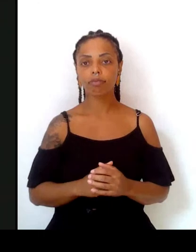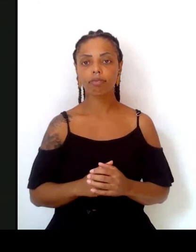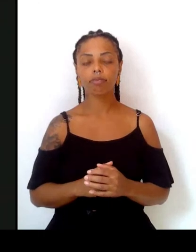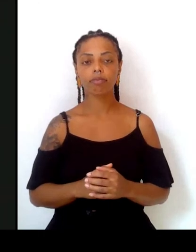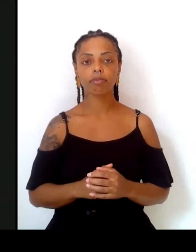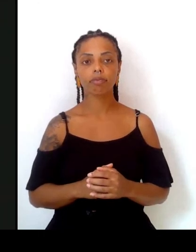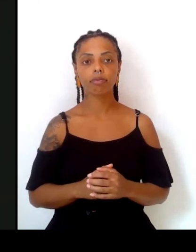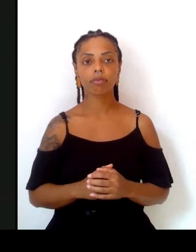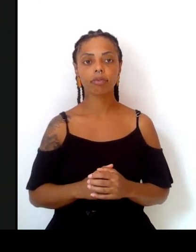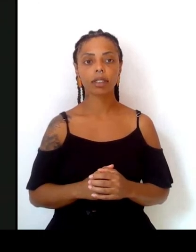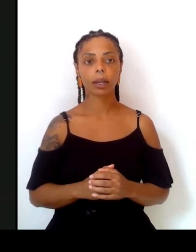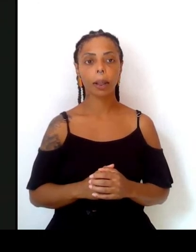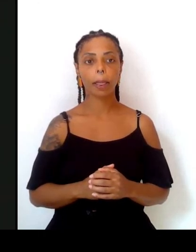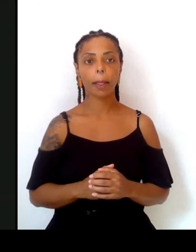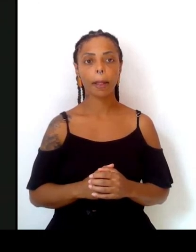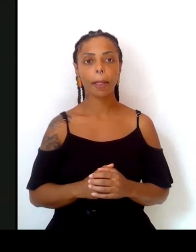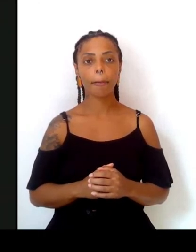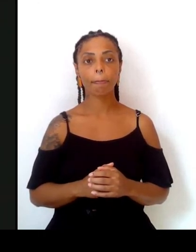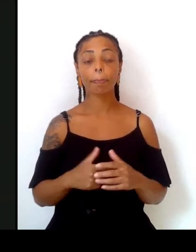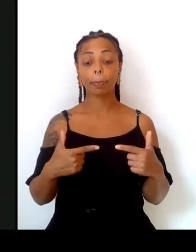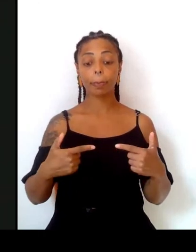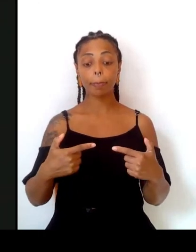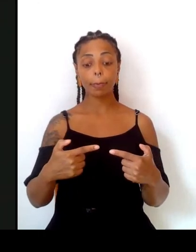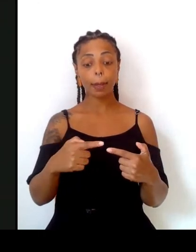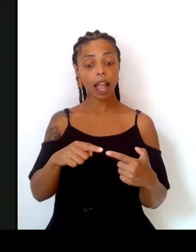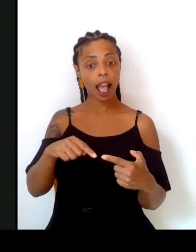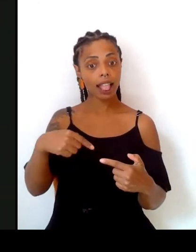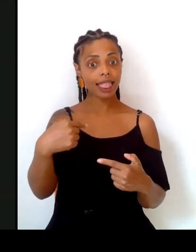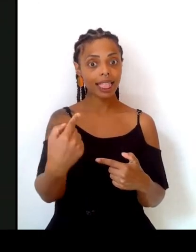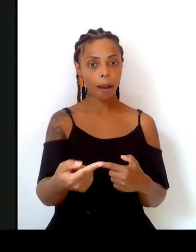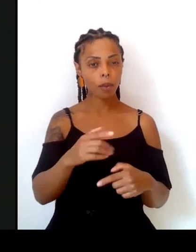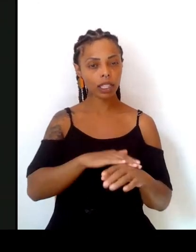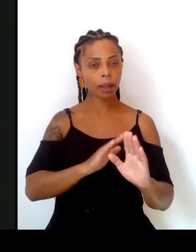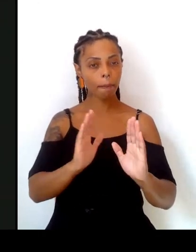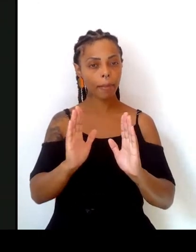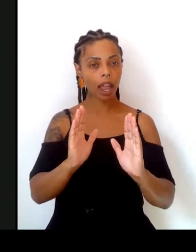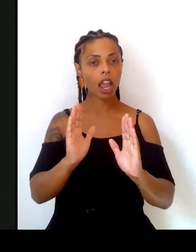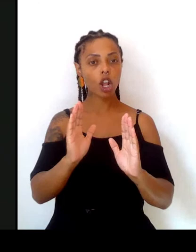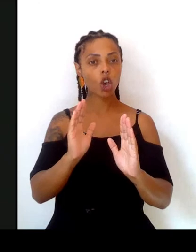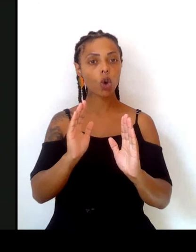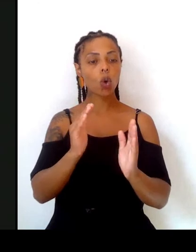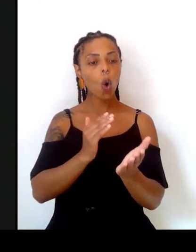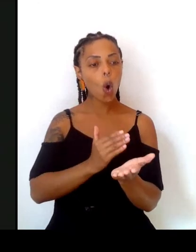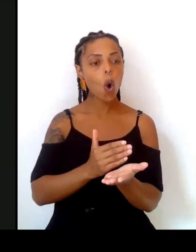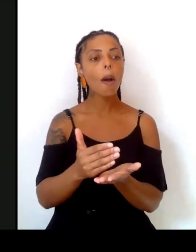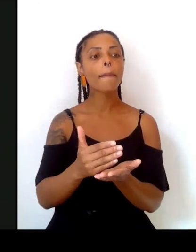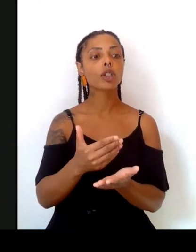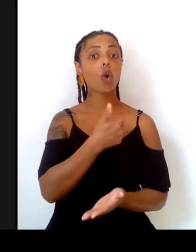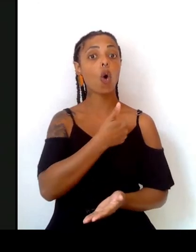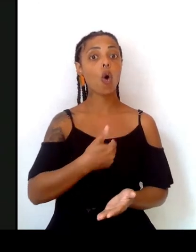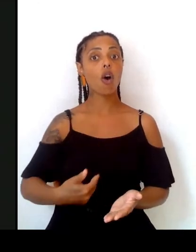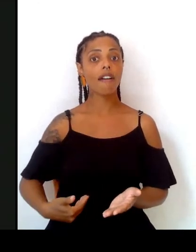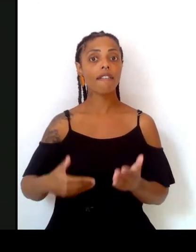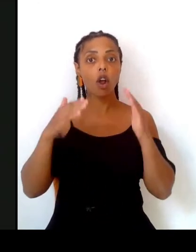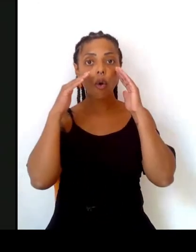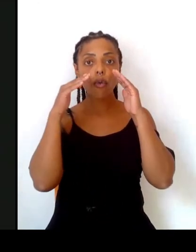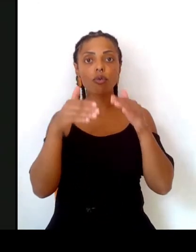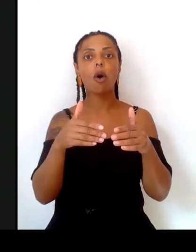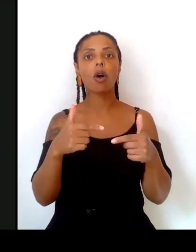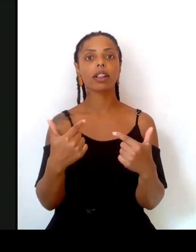no período pós guerra tivemos a entrada de um governo trabalhista em